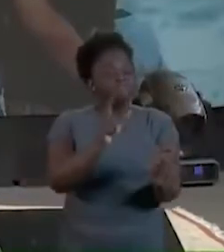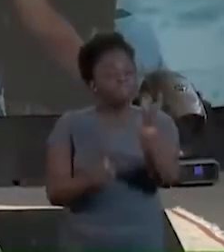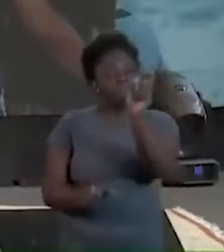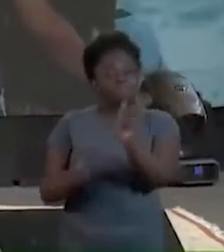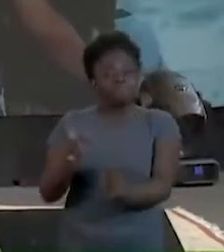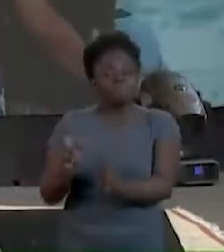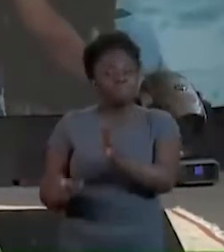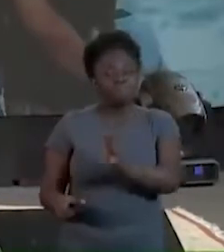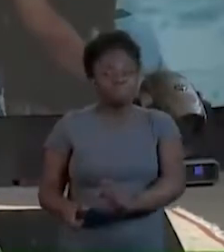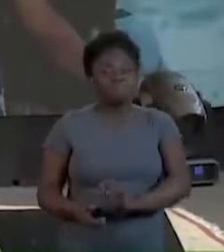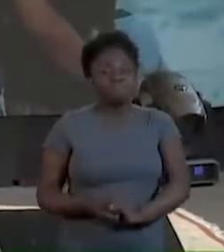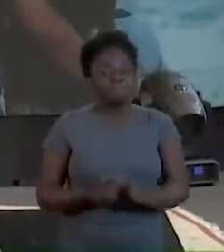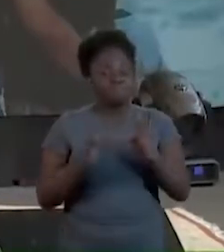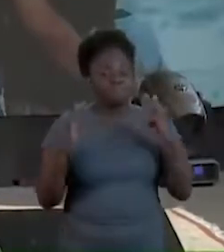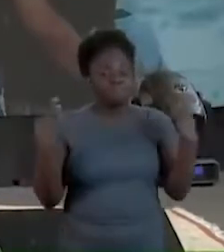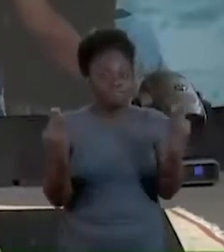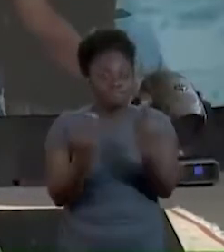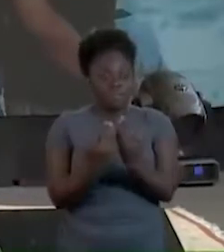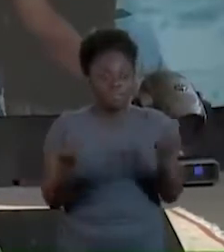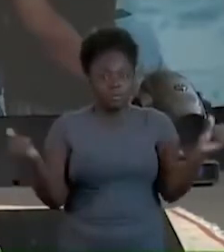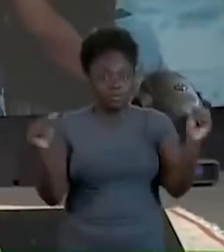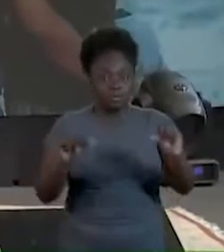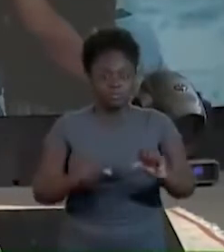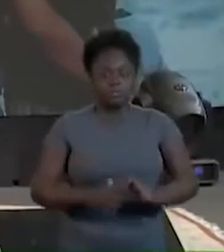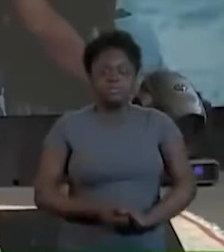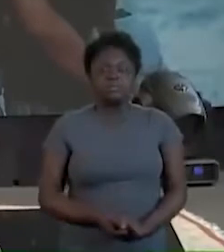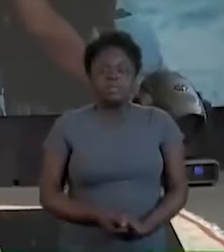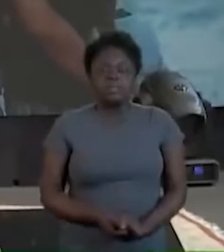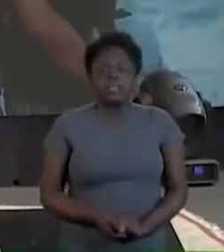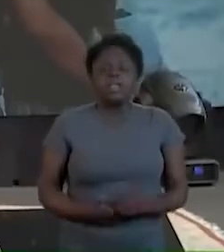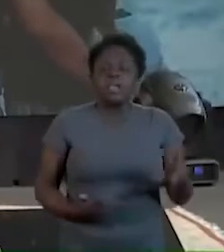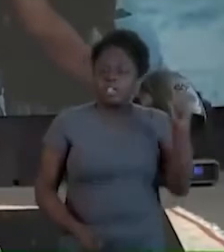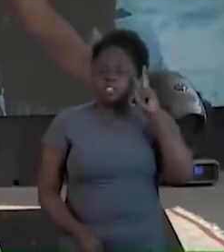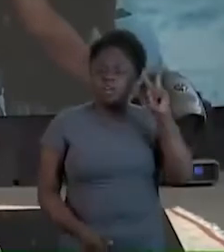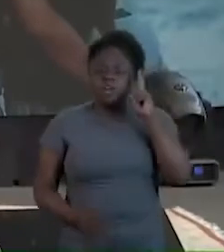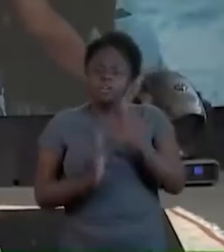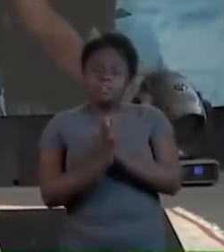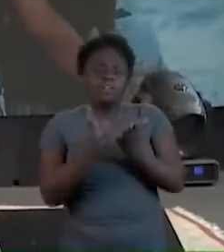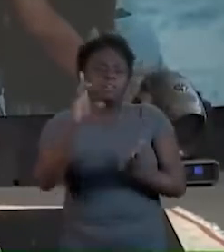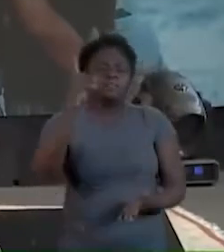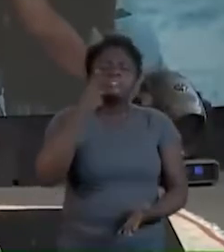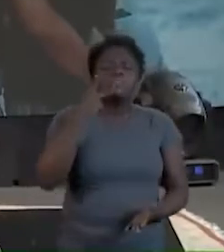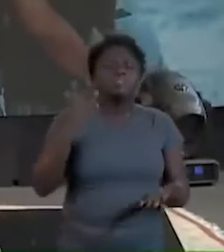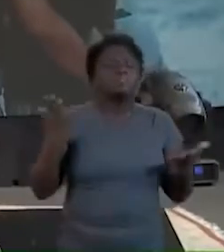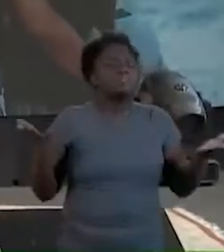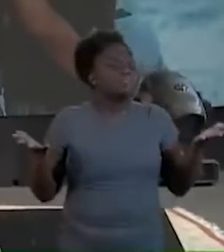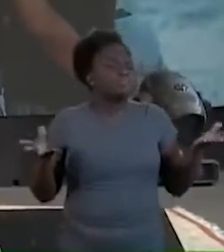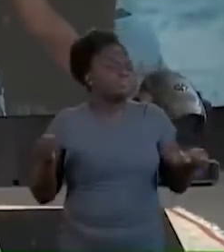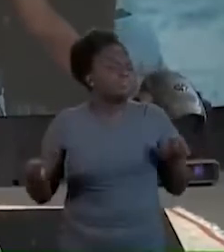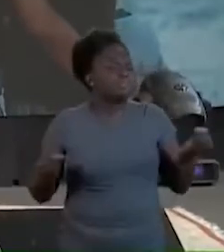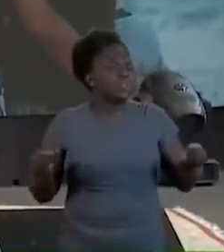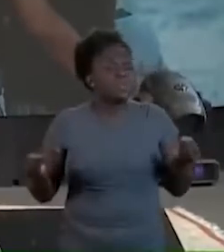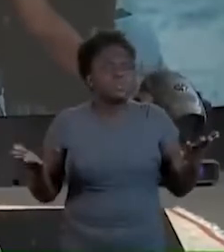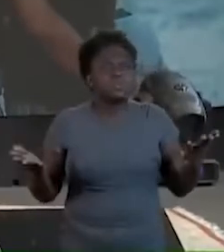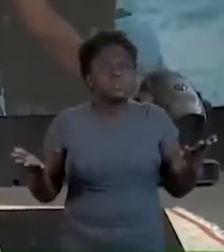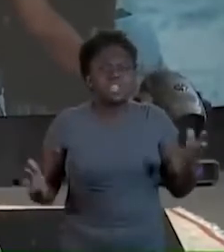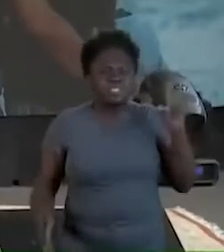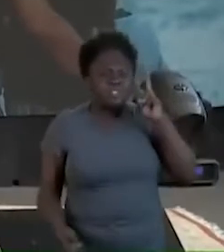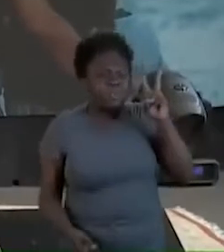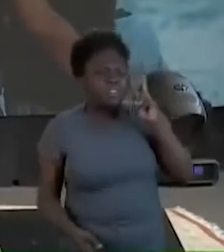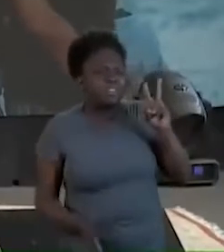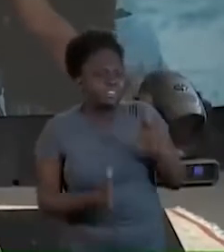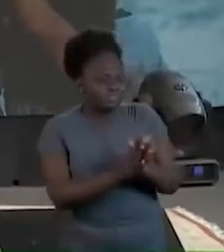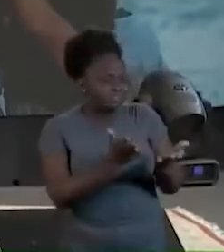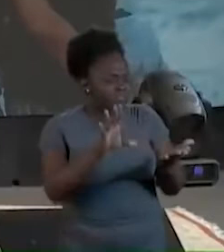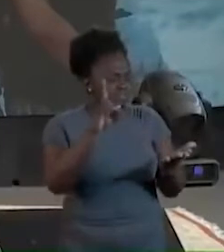tragédia familiar. Essa é uma dessas histórias da Bíblia, assim, que a gente fala assim, gente, isso aqui é a história da